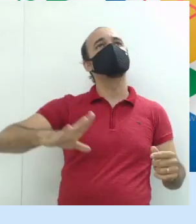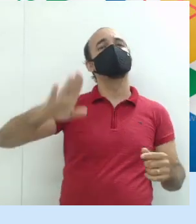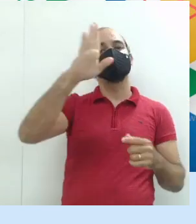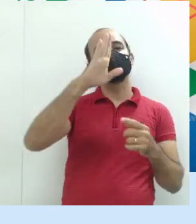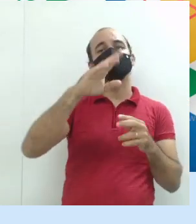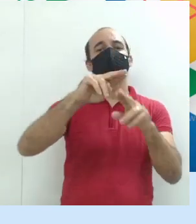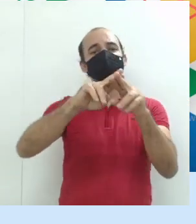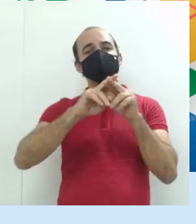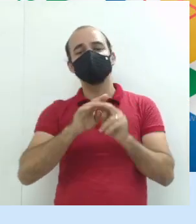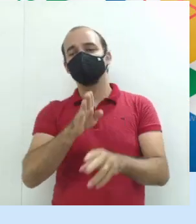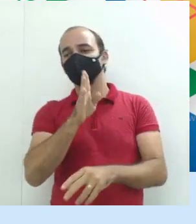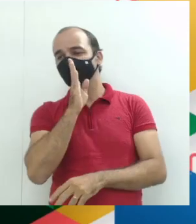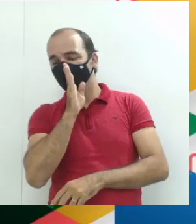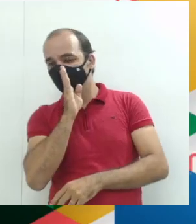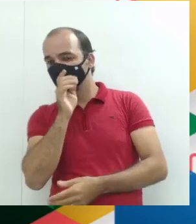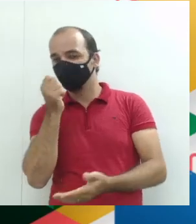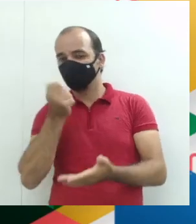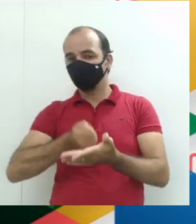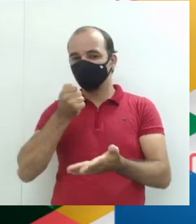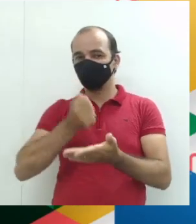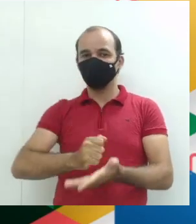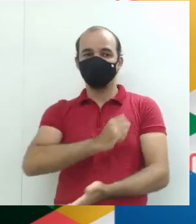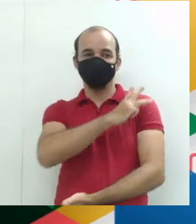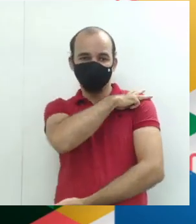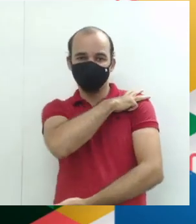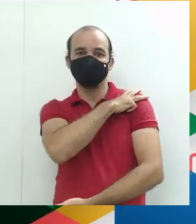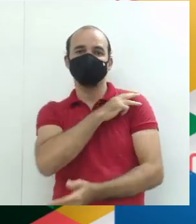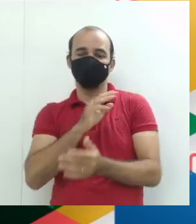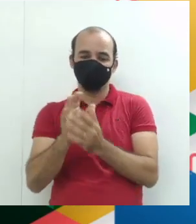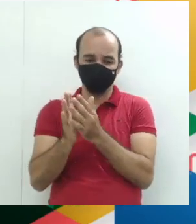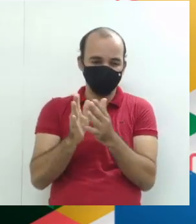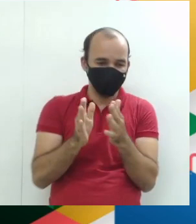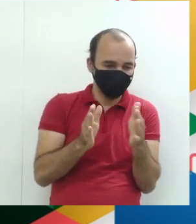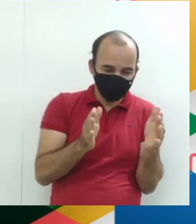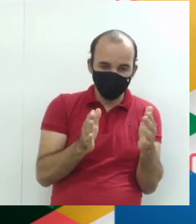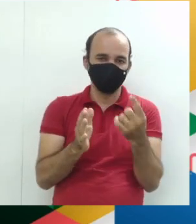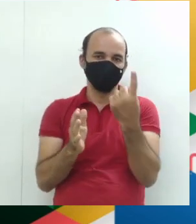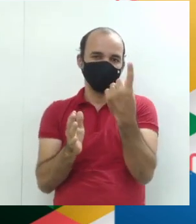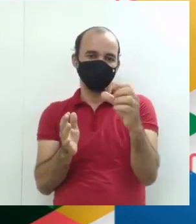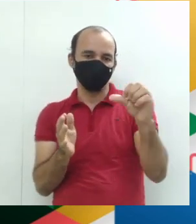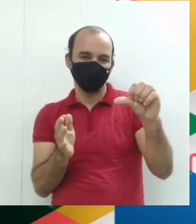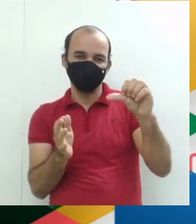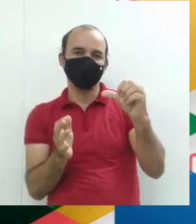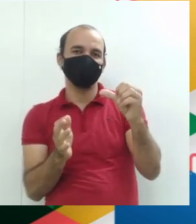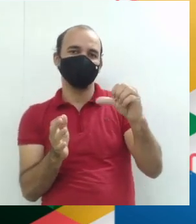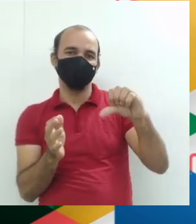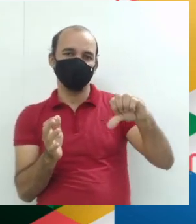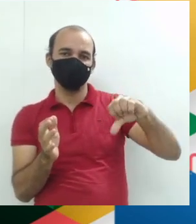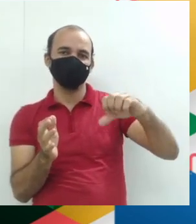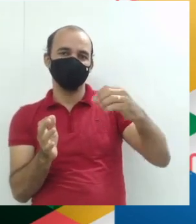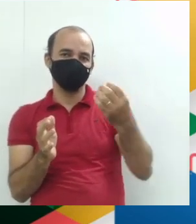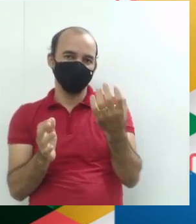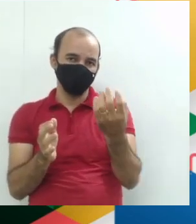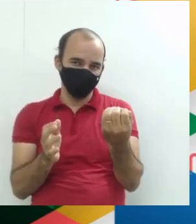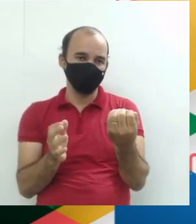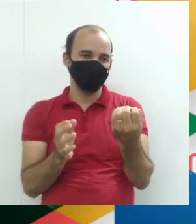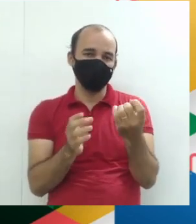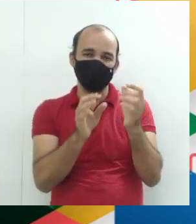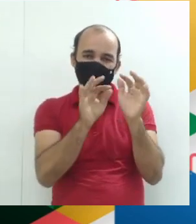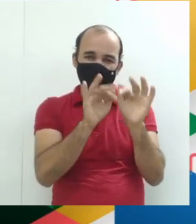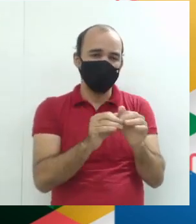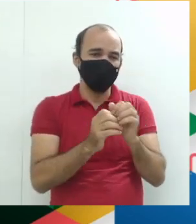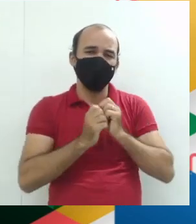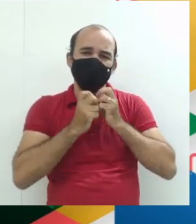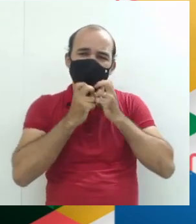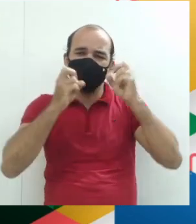repressão militar ou não conseguiu dizer abertamente, os músicos, né, as bandas de rock dos anos 80 vão